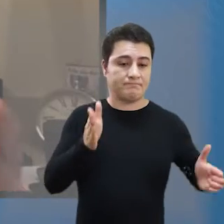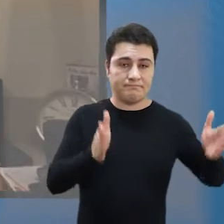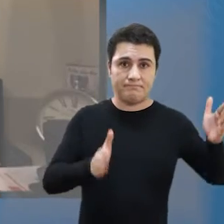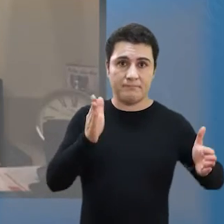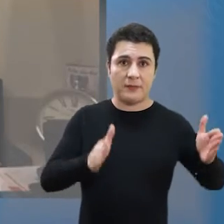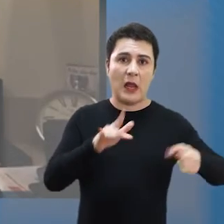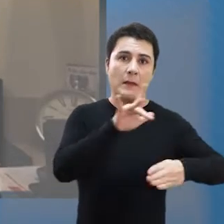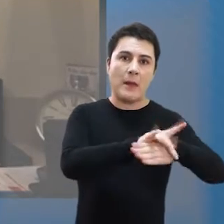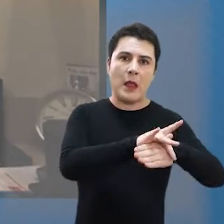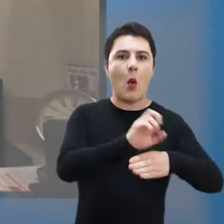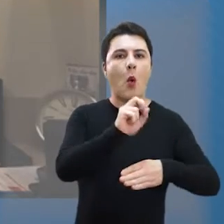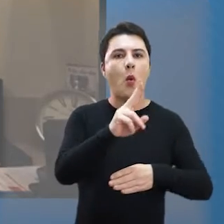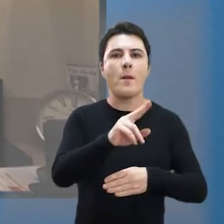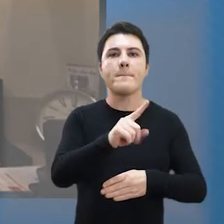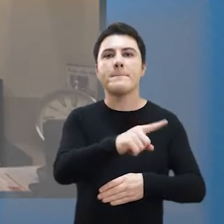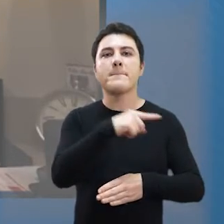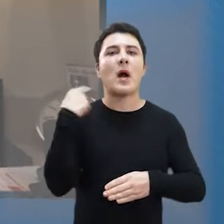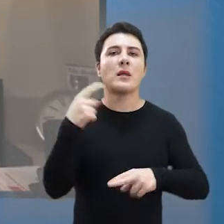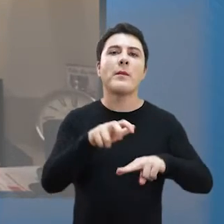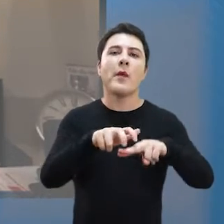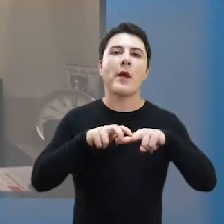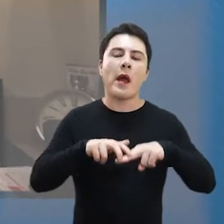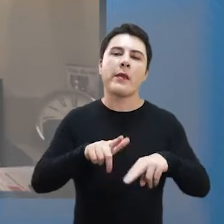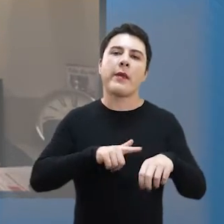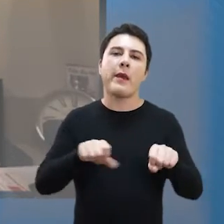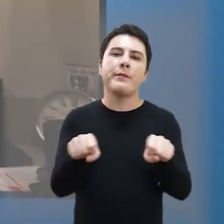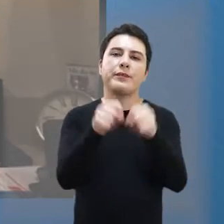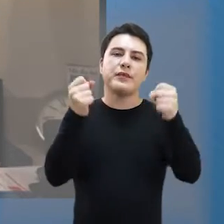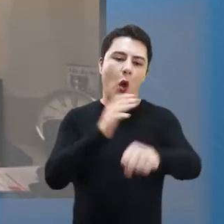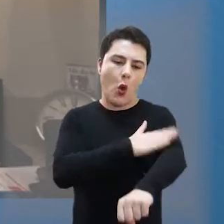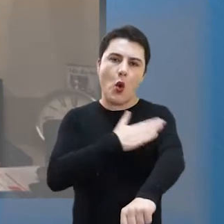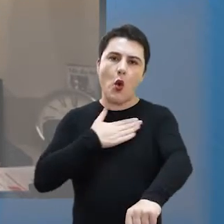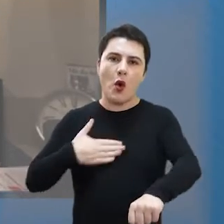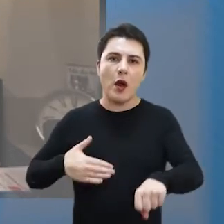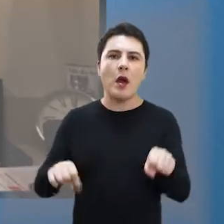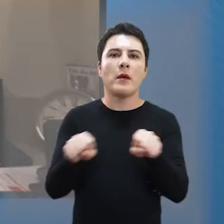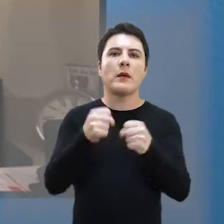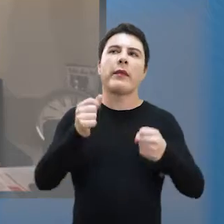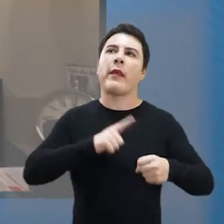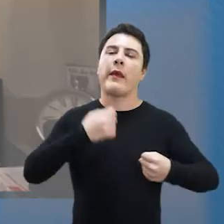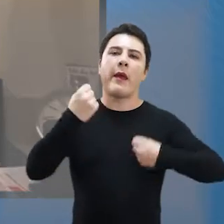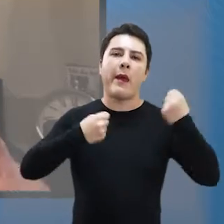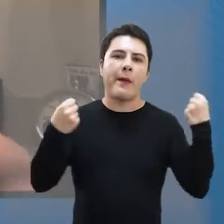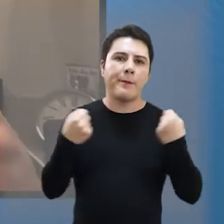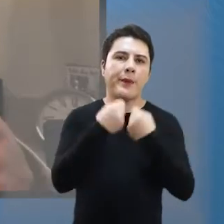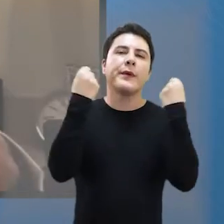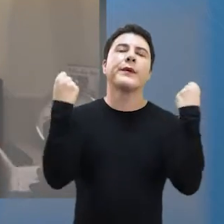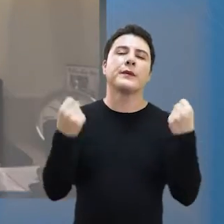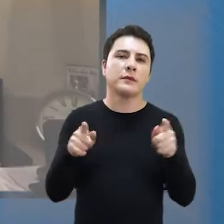a principal doença causa de morte seria o trauma, tá? Tanto os acidentes,